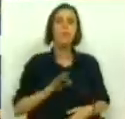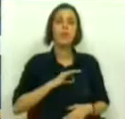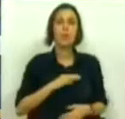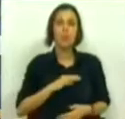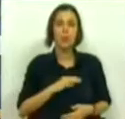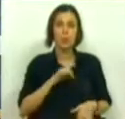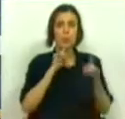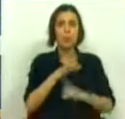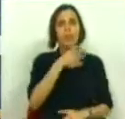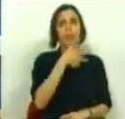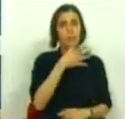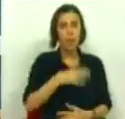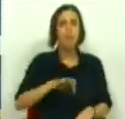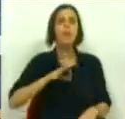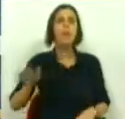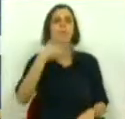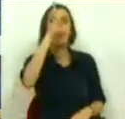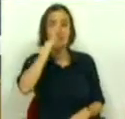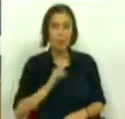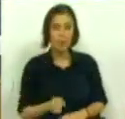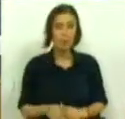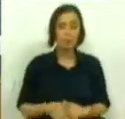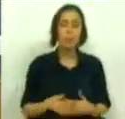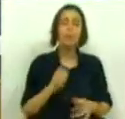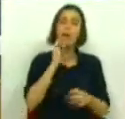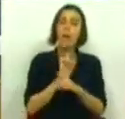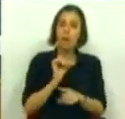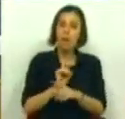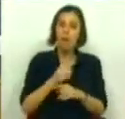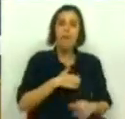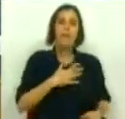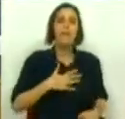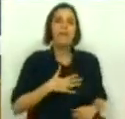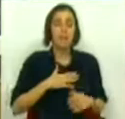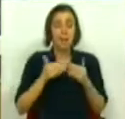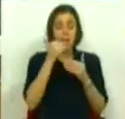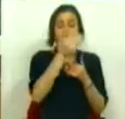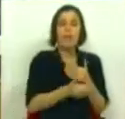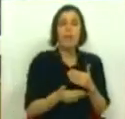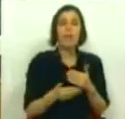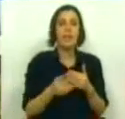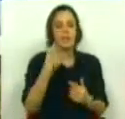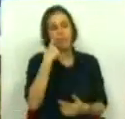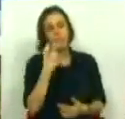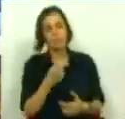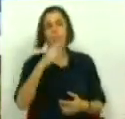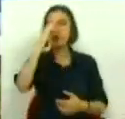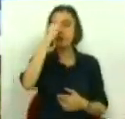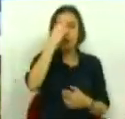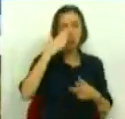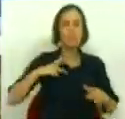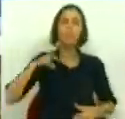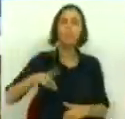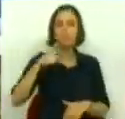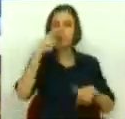Senhores deputados, Senhor Primeiro-Ministro, mesmo quando as entidades externas reconhecem o esforço